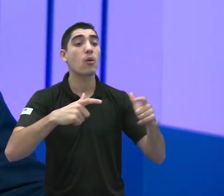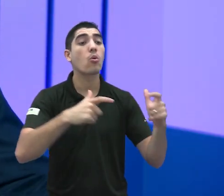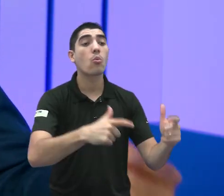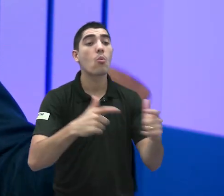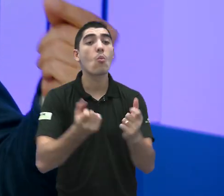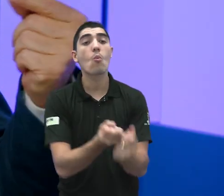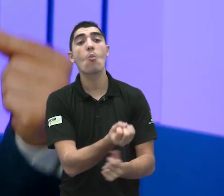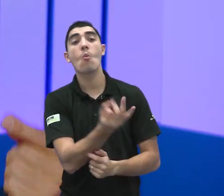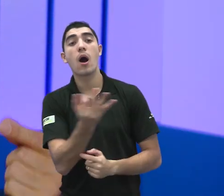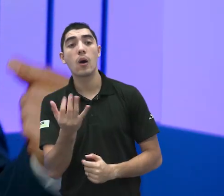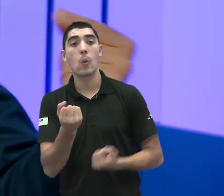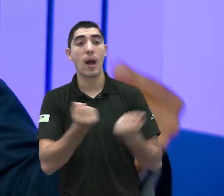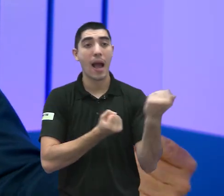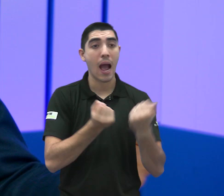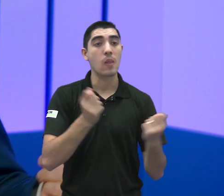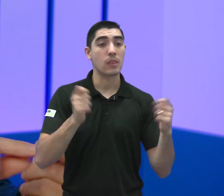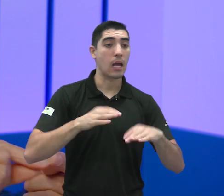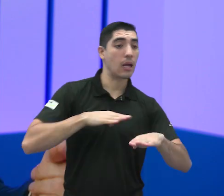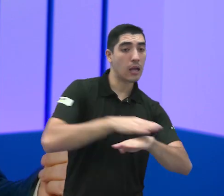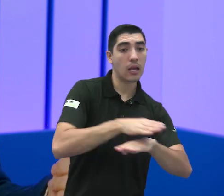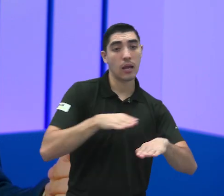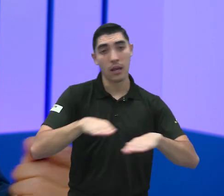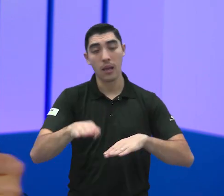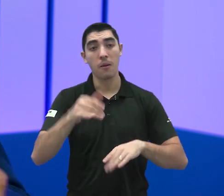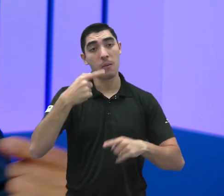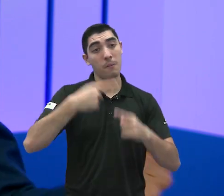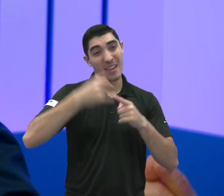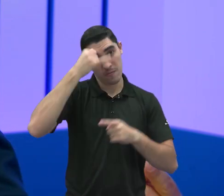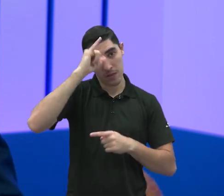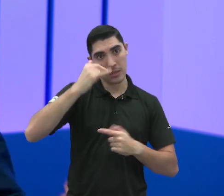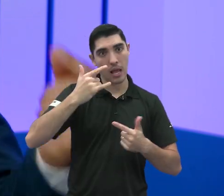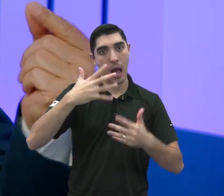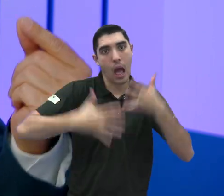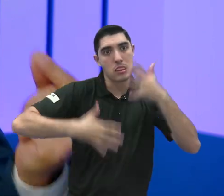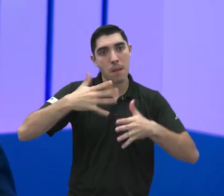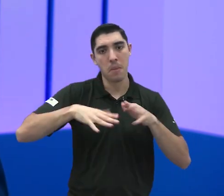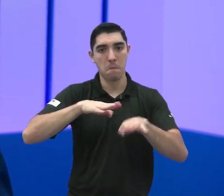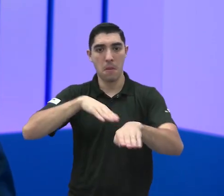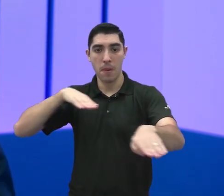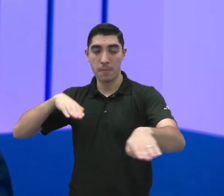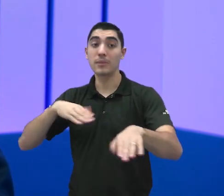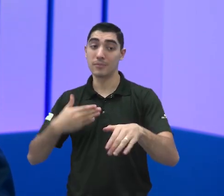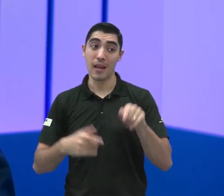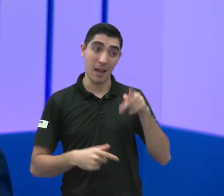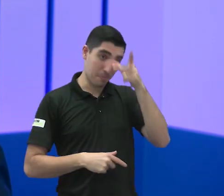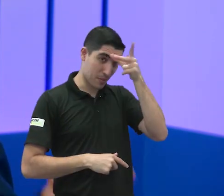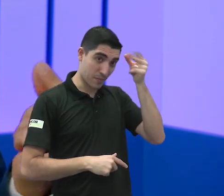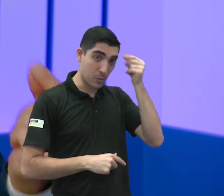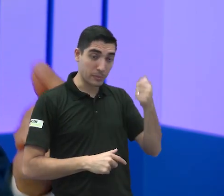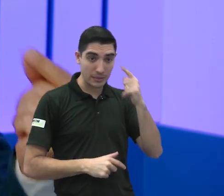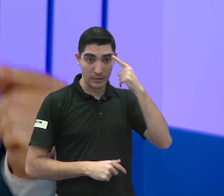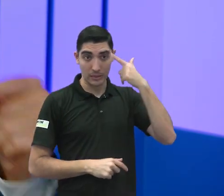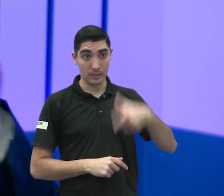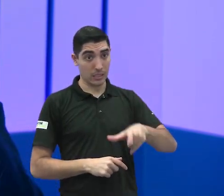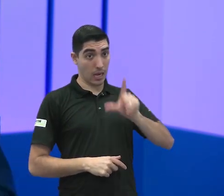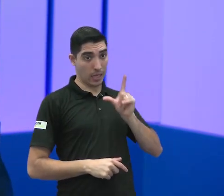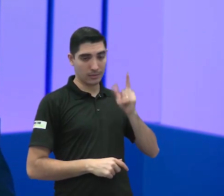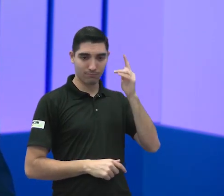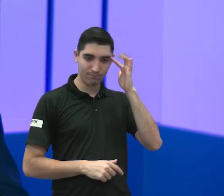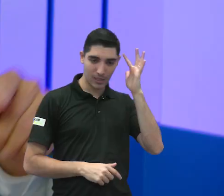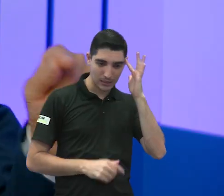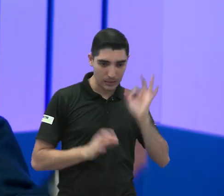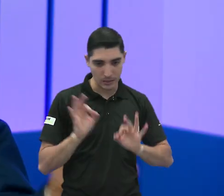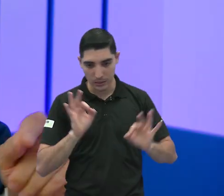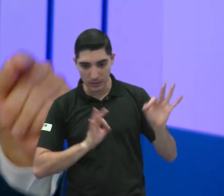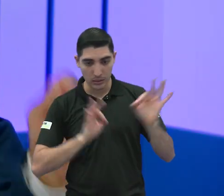carros cabem, quantos podem entrar e sair, não atrapalhar o trânsito no quarteirão, essa conta tem que ser feita e tem que ser colocada